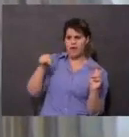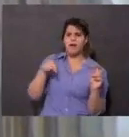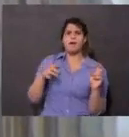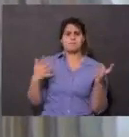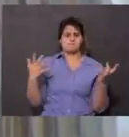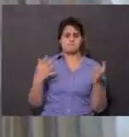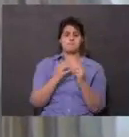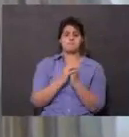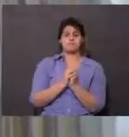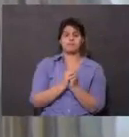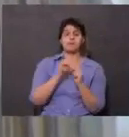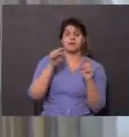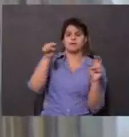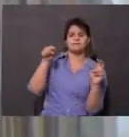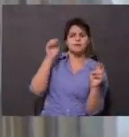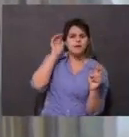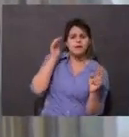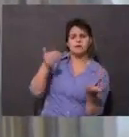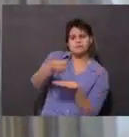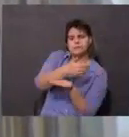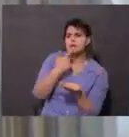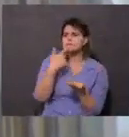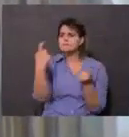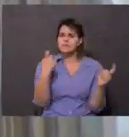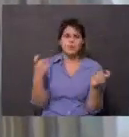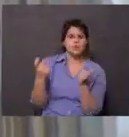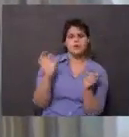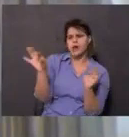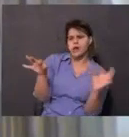doutores, a ouvi-los e a fazer-lhes